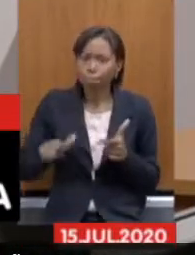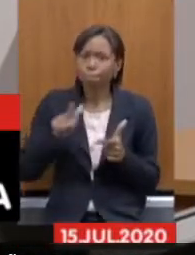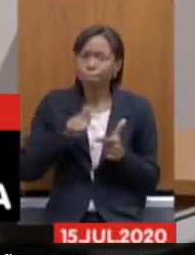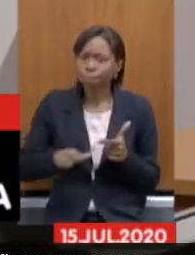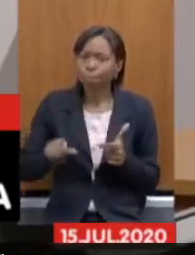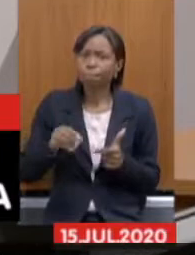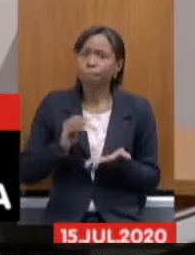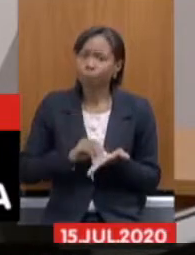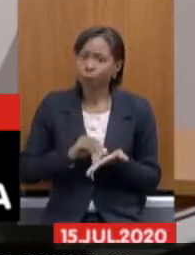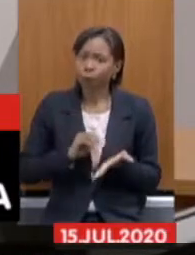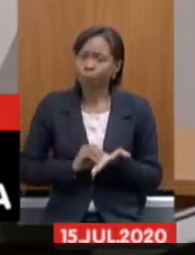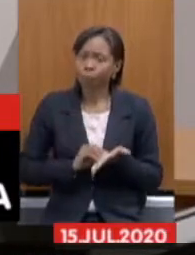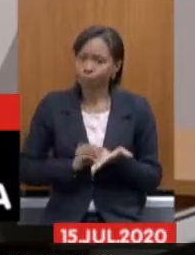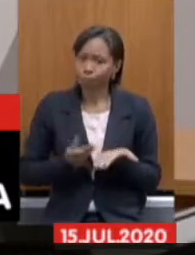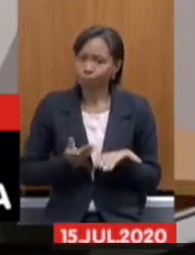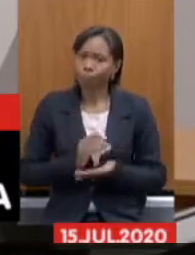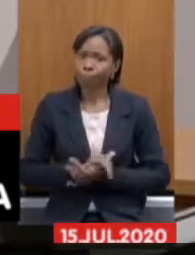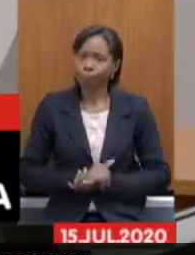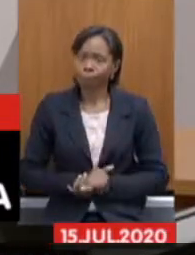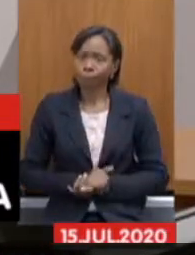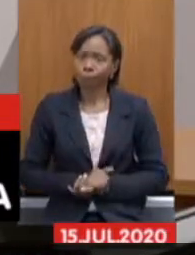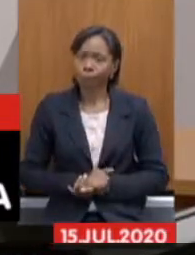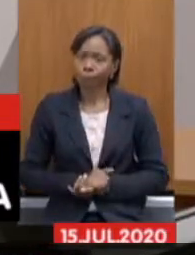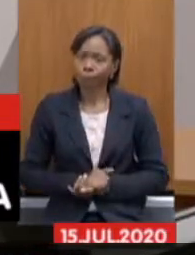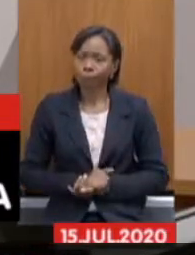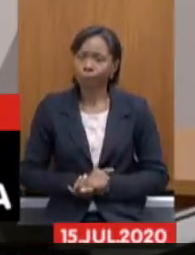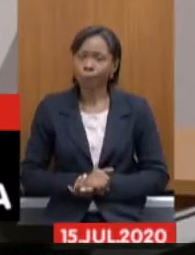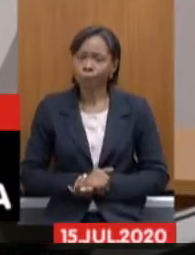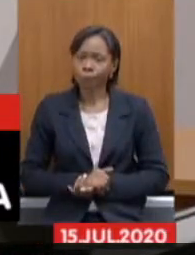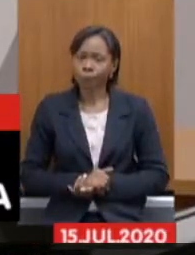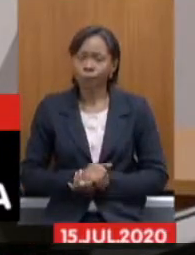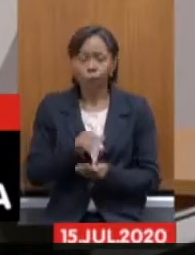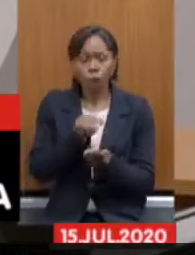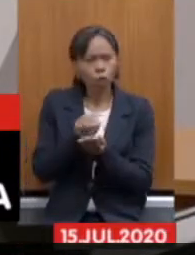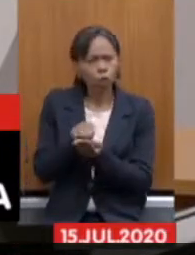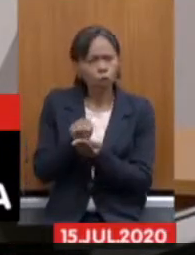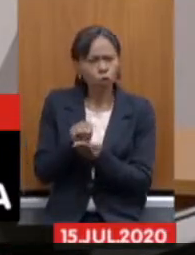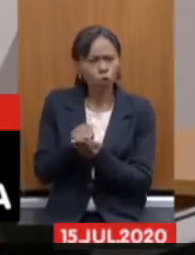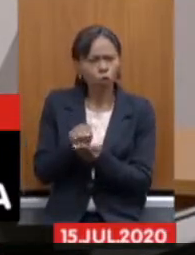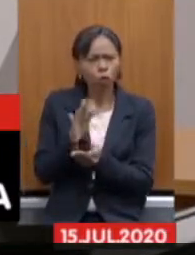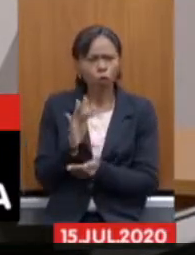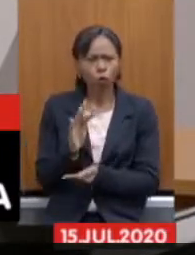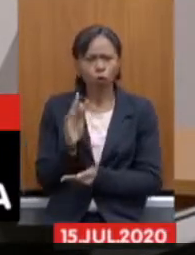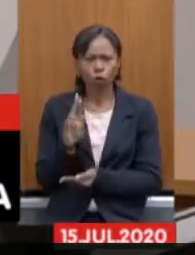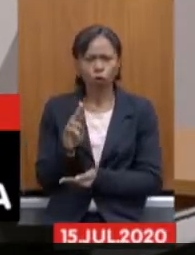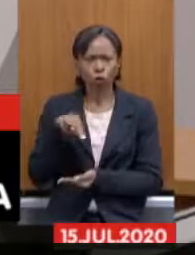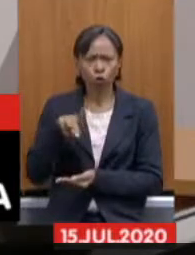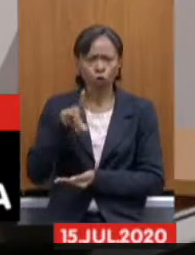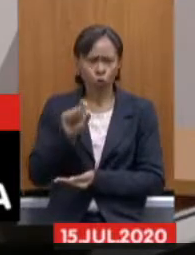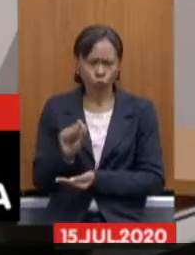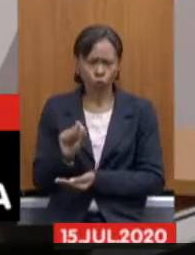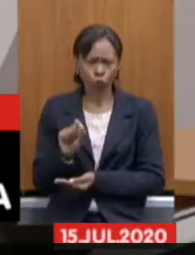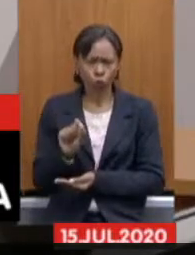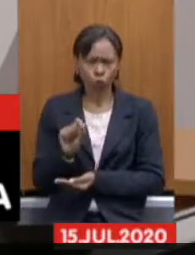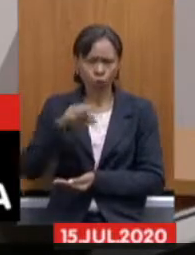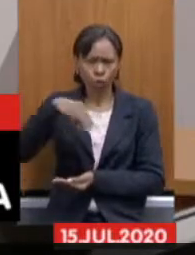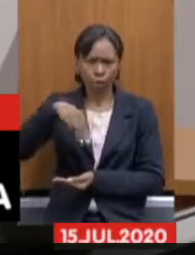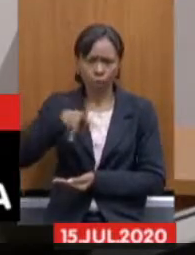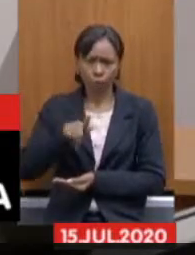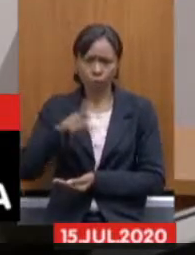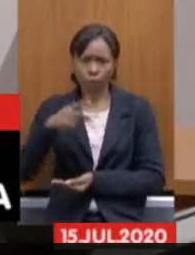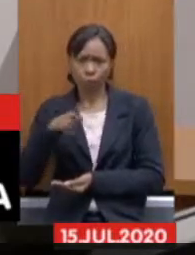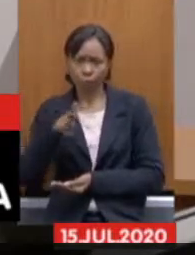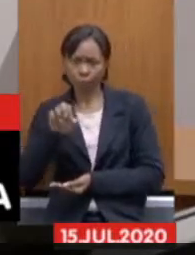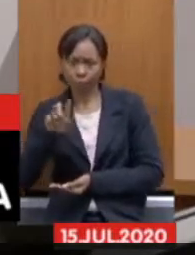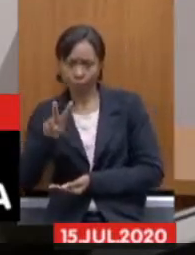e a proteger esse fundo o fundo de fundo do fundo a igeprev